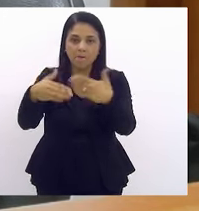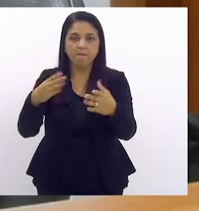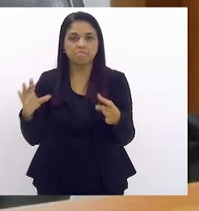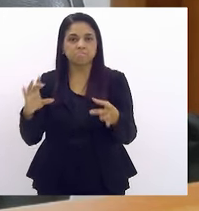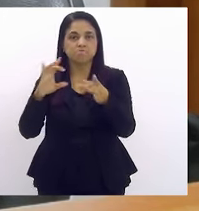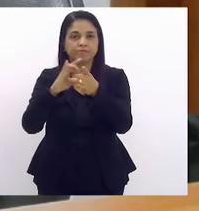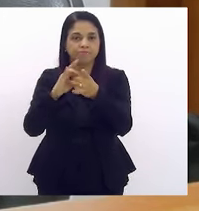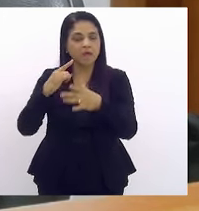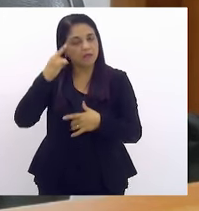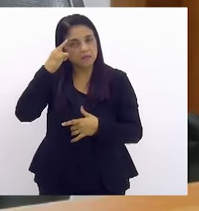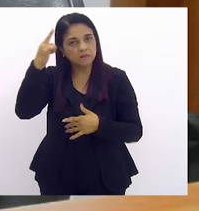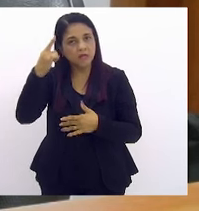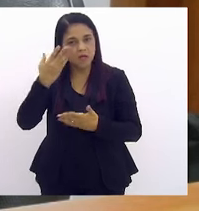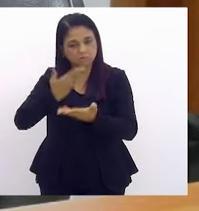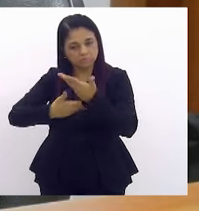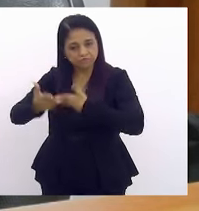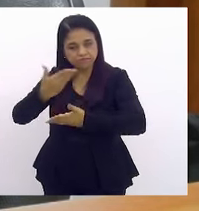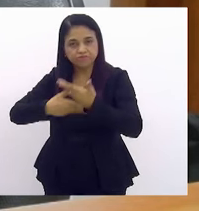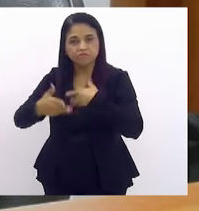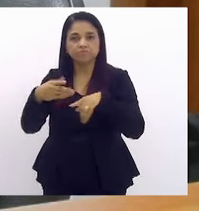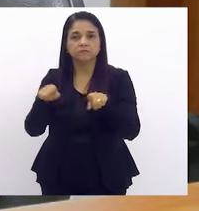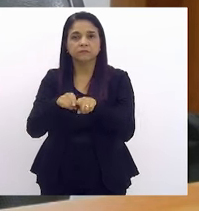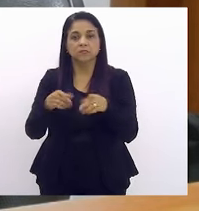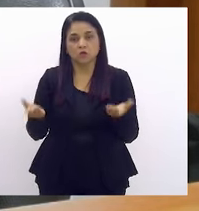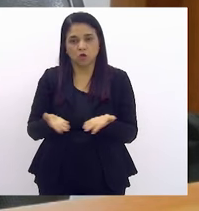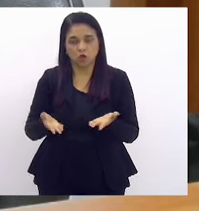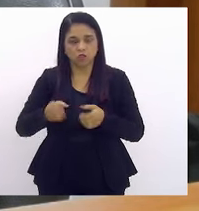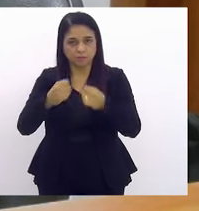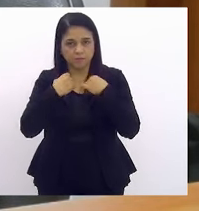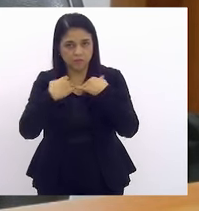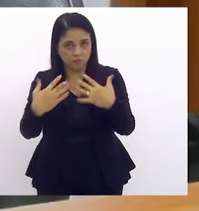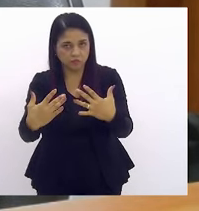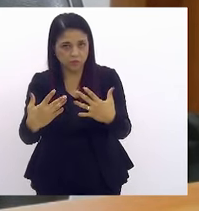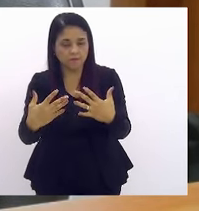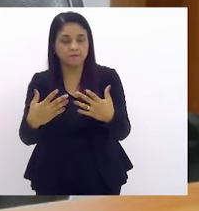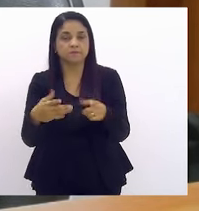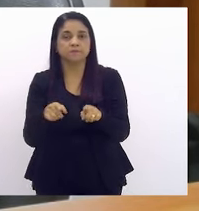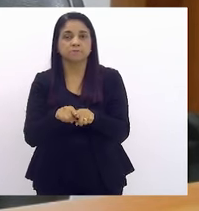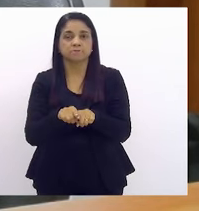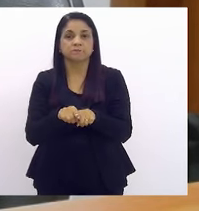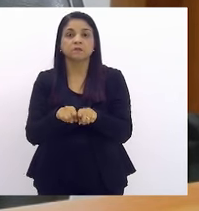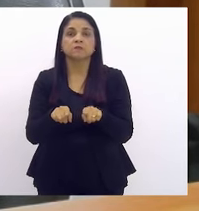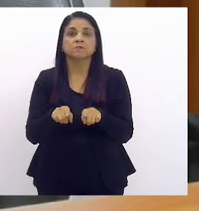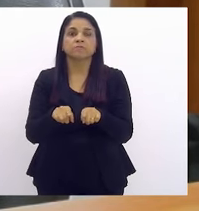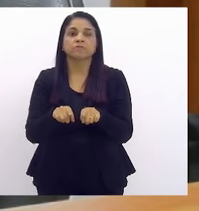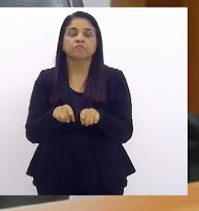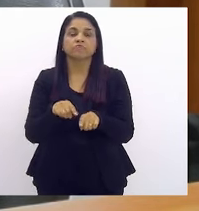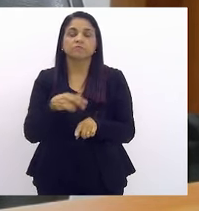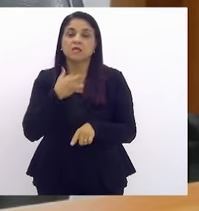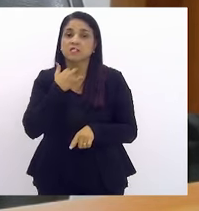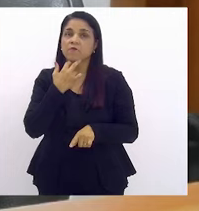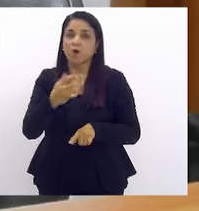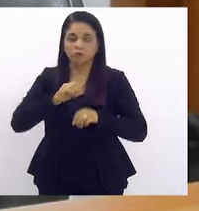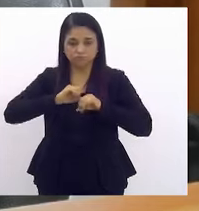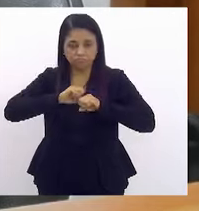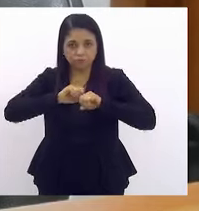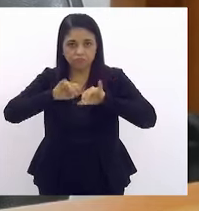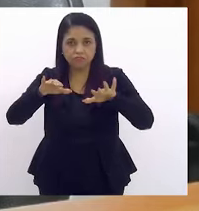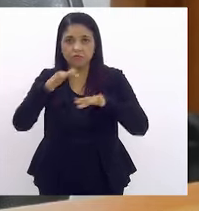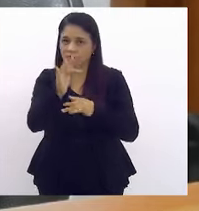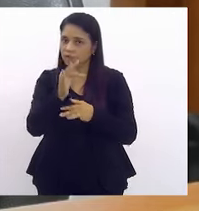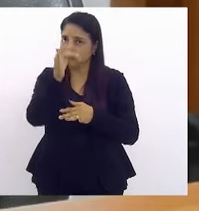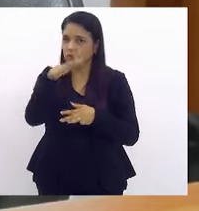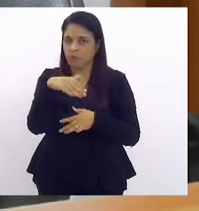ideias tiradas a partir de hoje daqui, dessa audiência, e que a gente possa fazer essa voz ecoar no futuro. Obrigado a